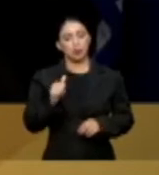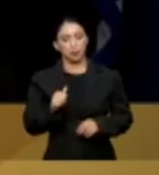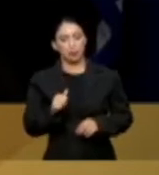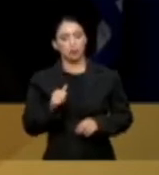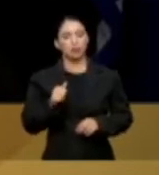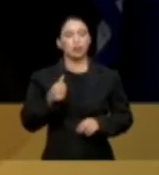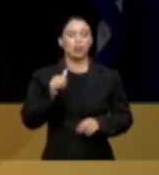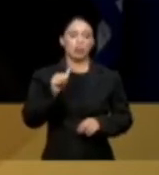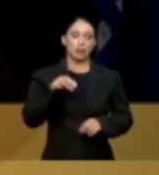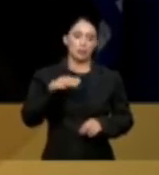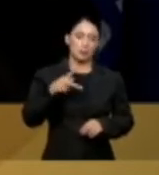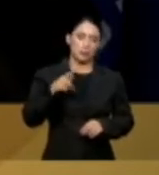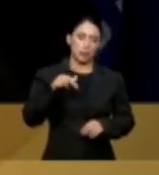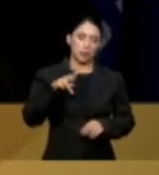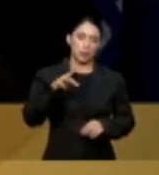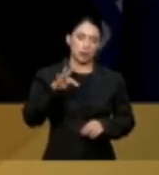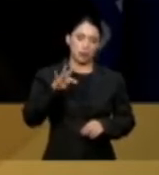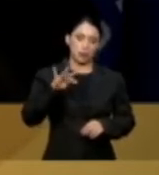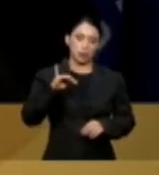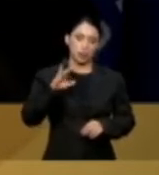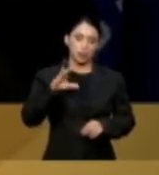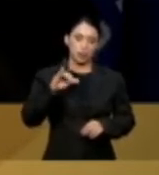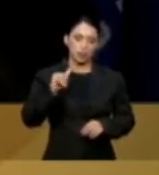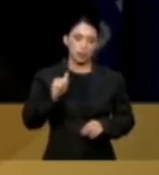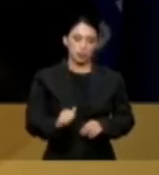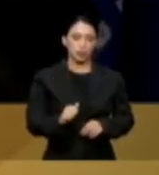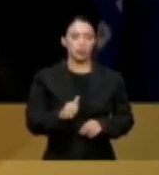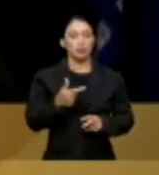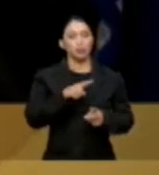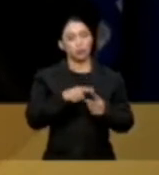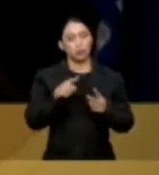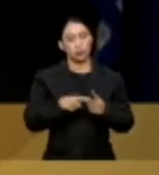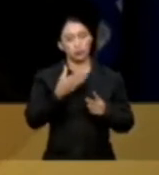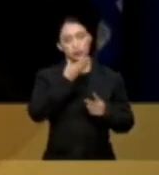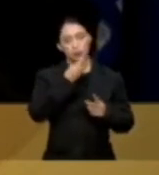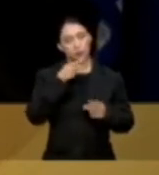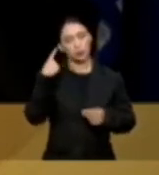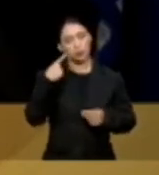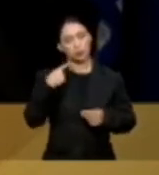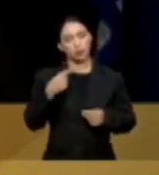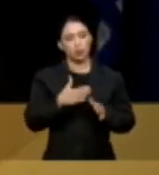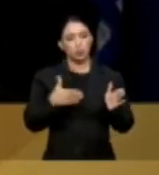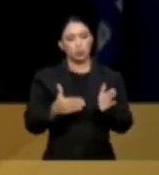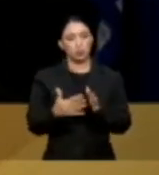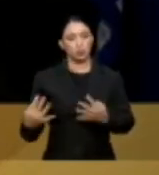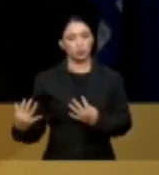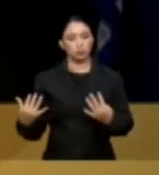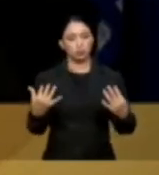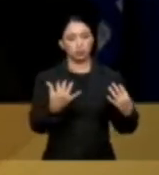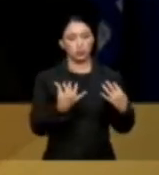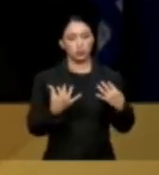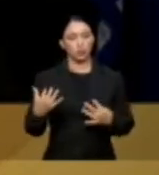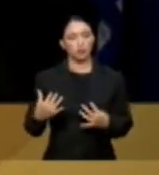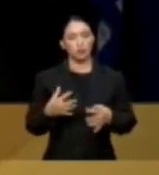os advogados Fernando Lottenberg e Luíde Matheus Braga. E a todos que nos acompanham neste